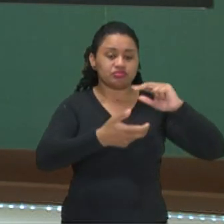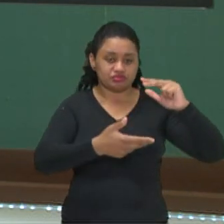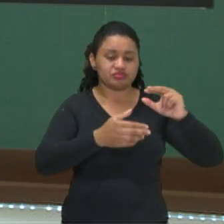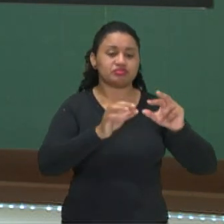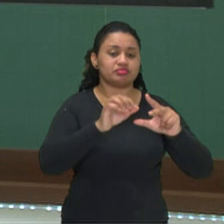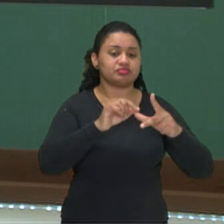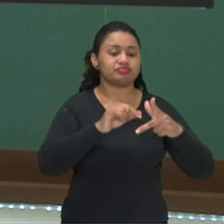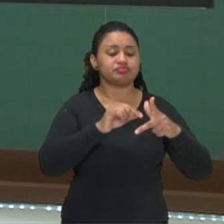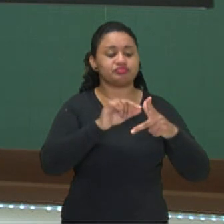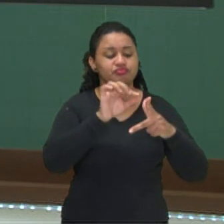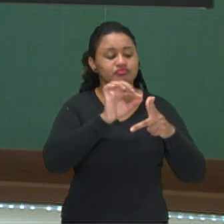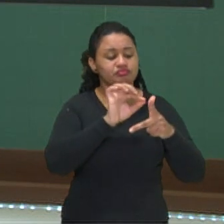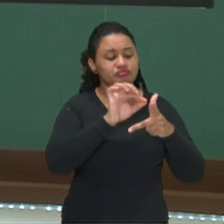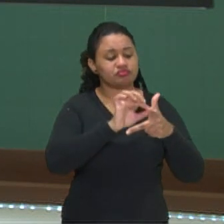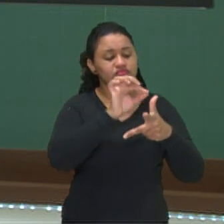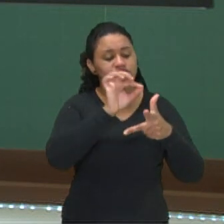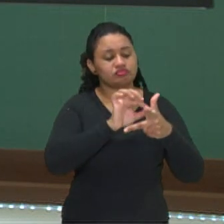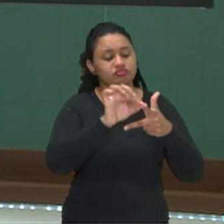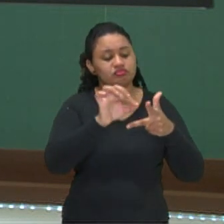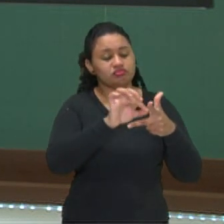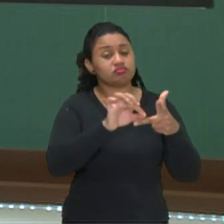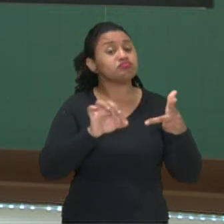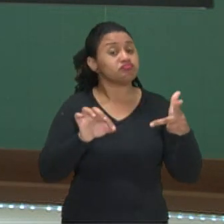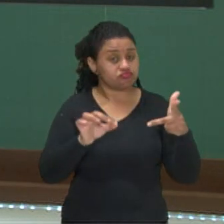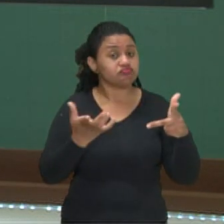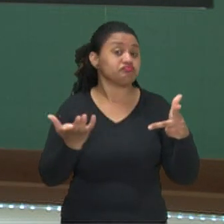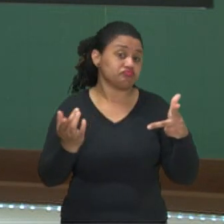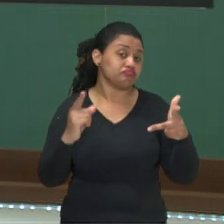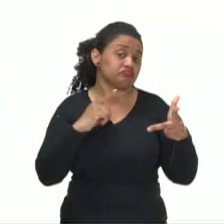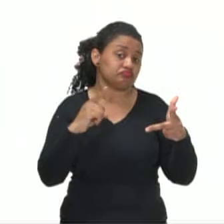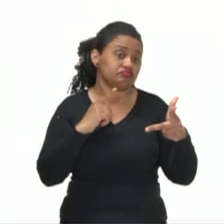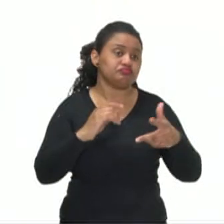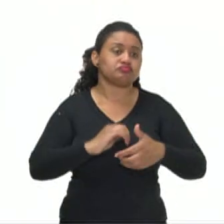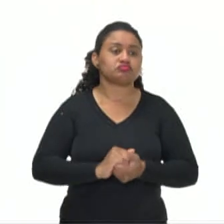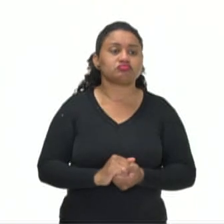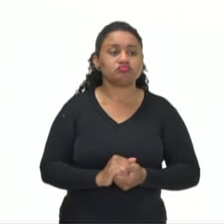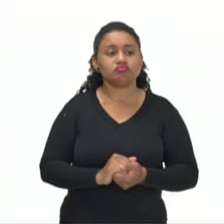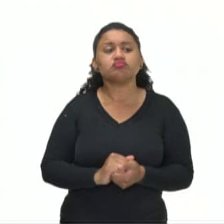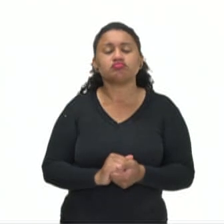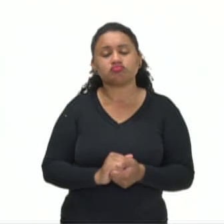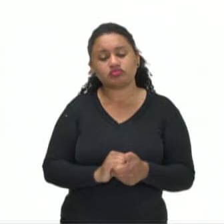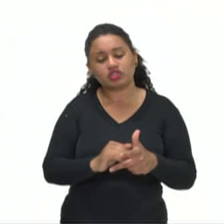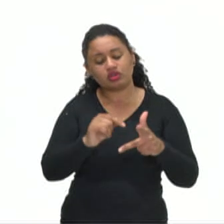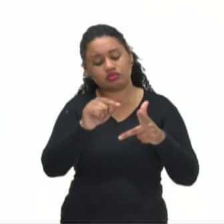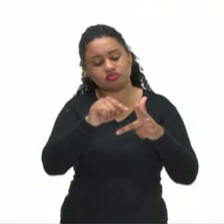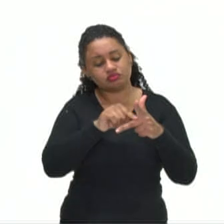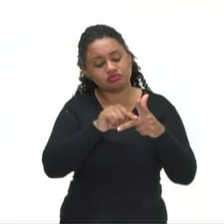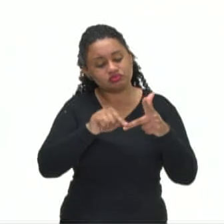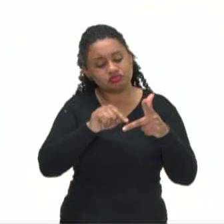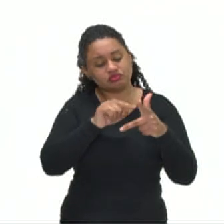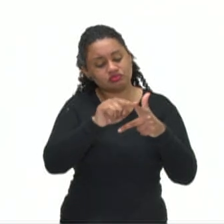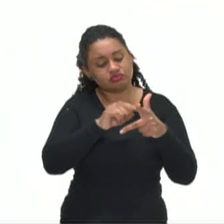uma figura em 3 dimensões. Os seus ângulos poliédricos são congruentes, ou